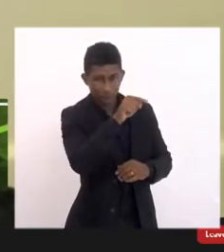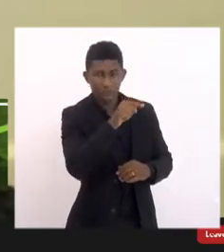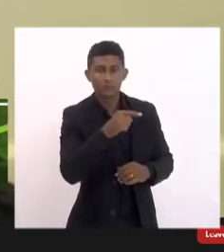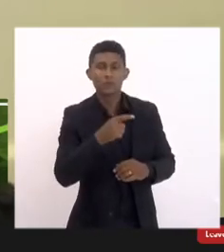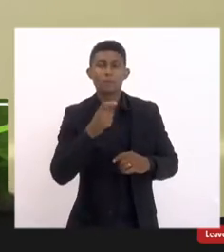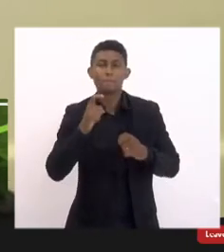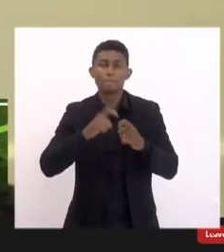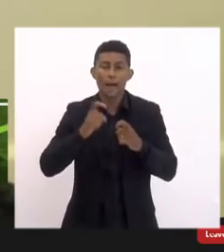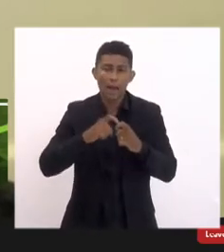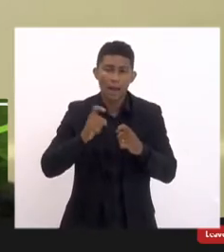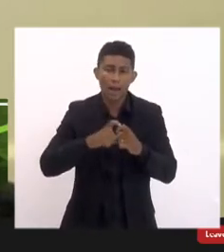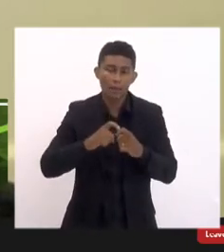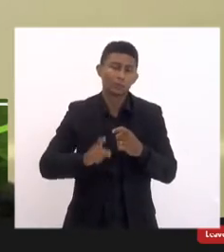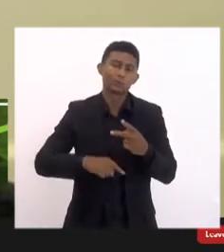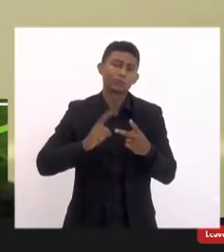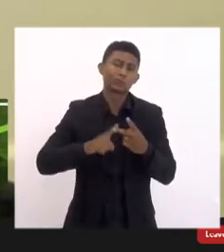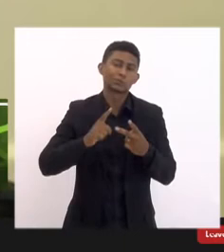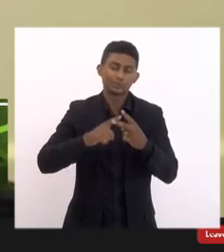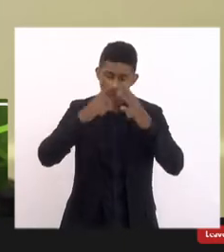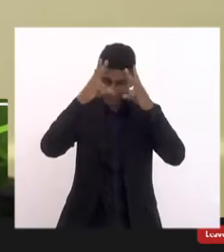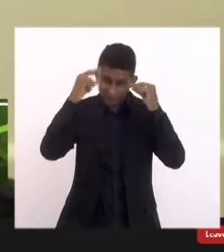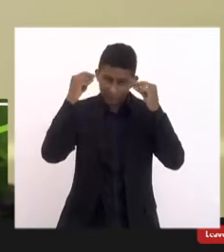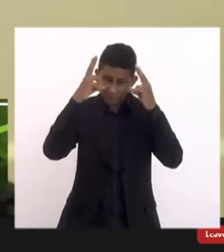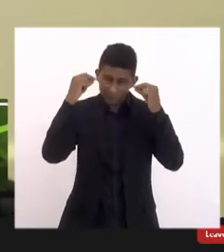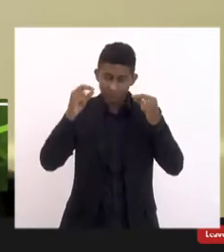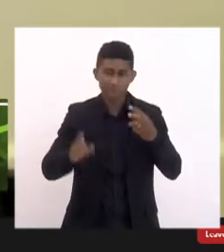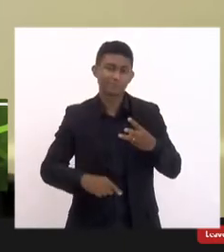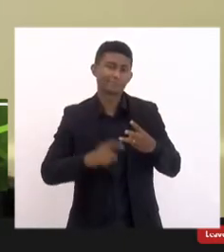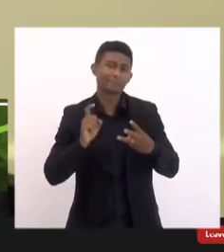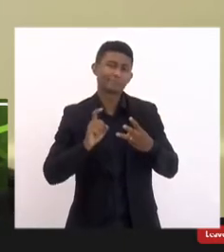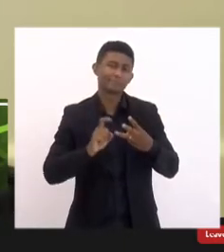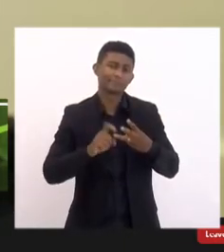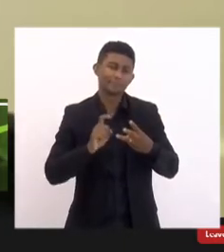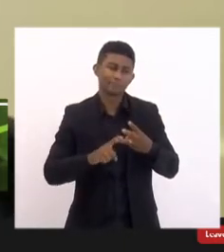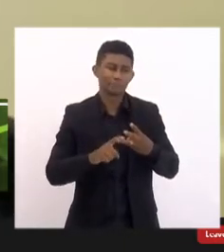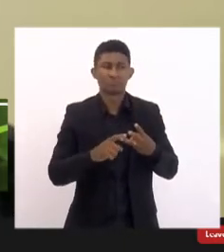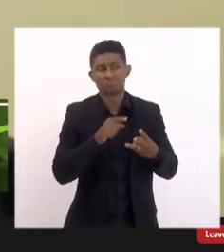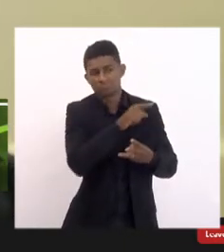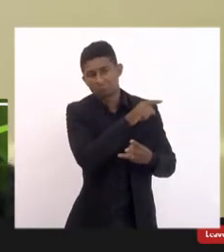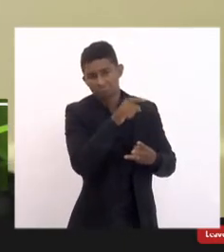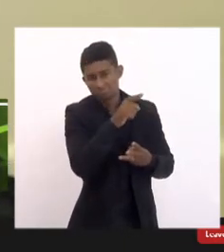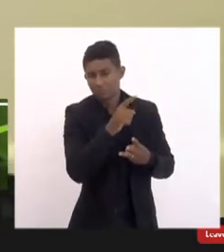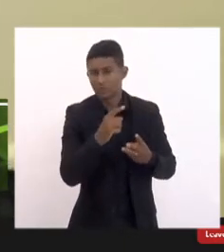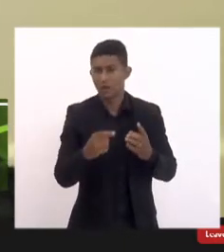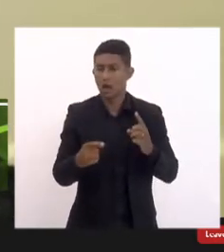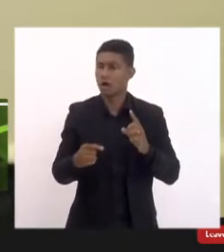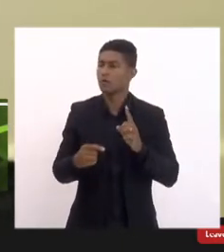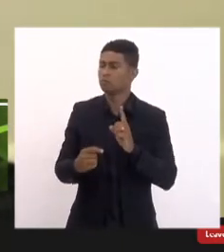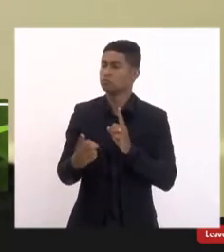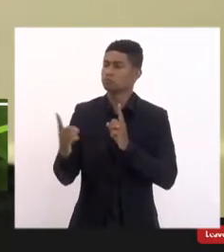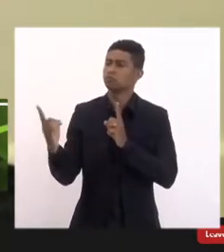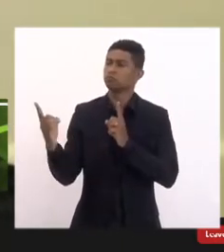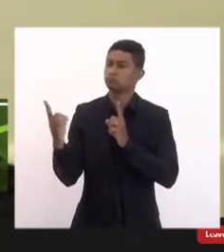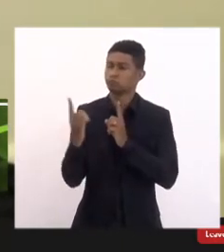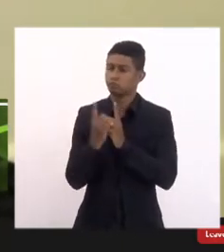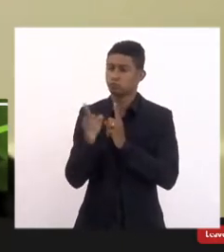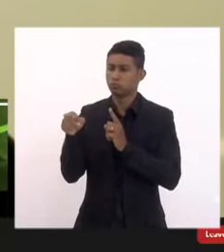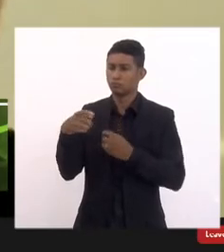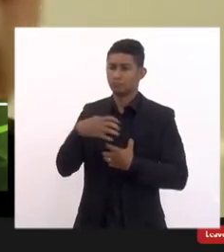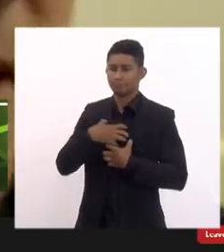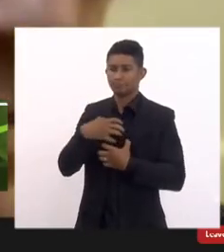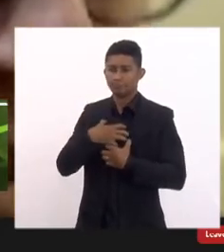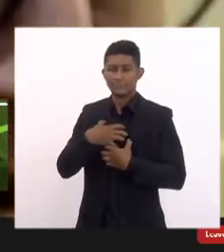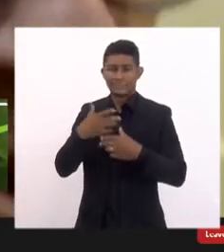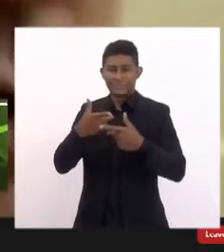alguém sintomático no balcão de atendimento, na recepção de uma unidade, obviamente, esse profissional precisa ter uma máscara de